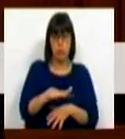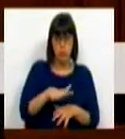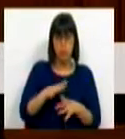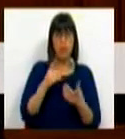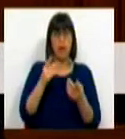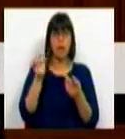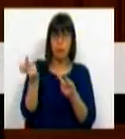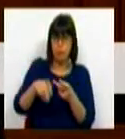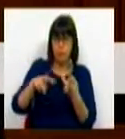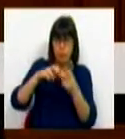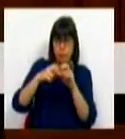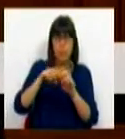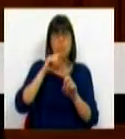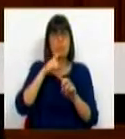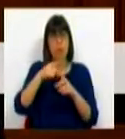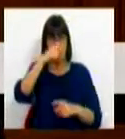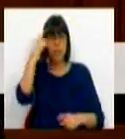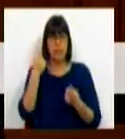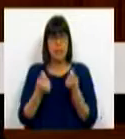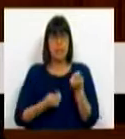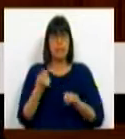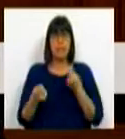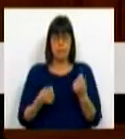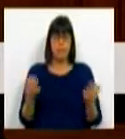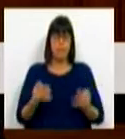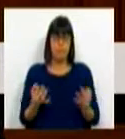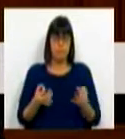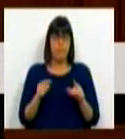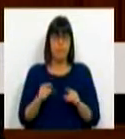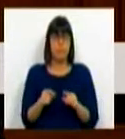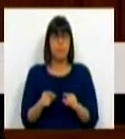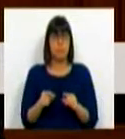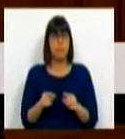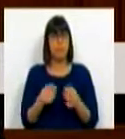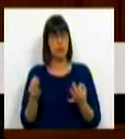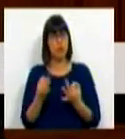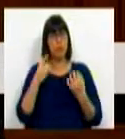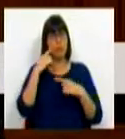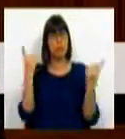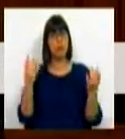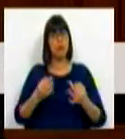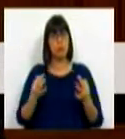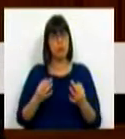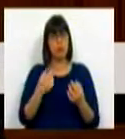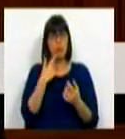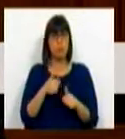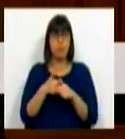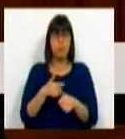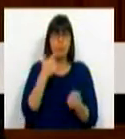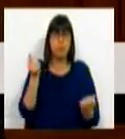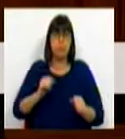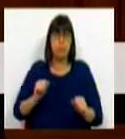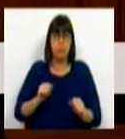mais adverso, poderão ter entrado em dificuldades financeiras e, obviamente, isso representar não poderem cumprir os